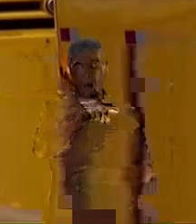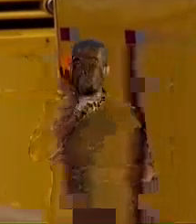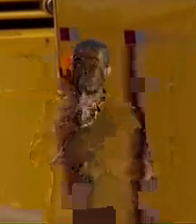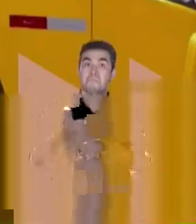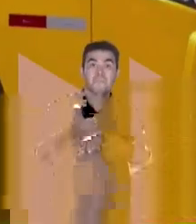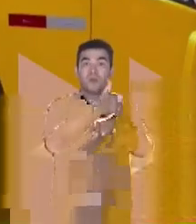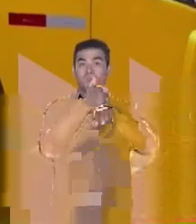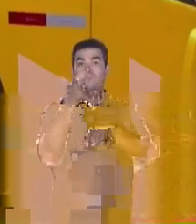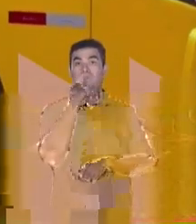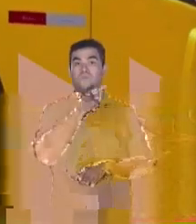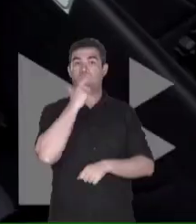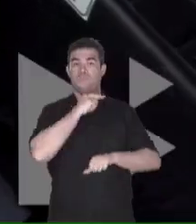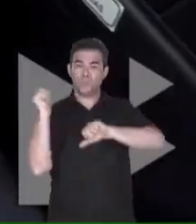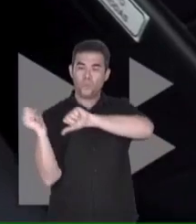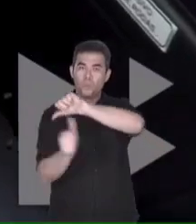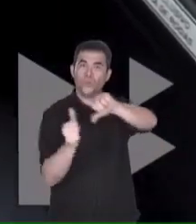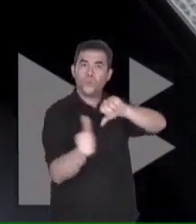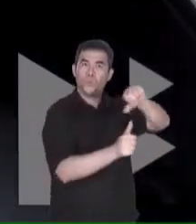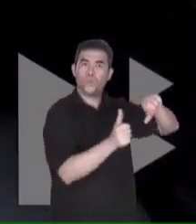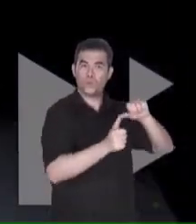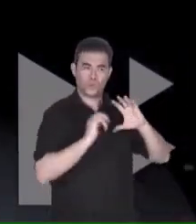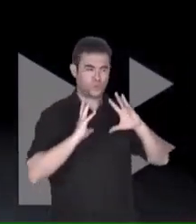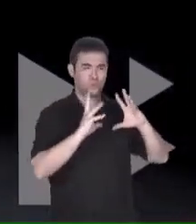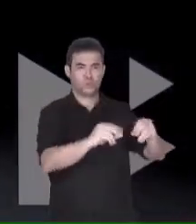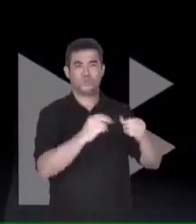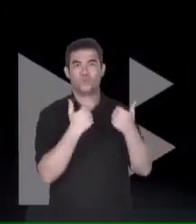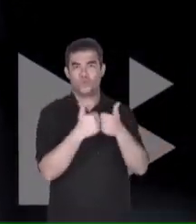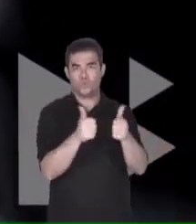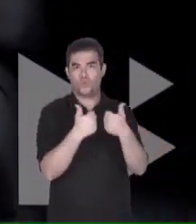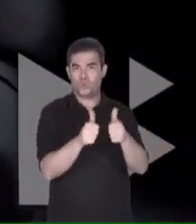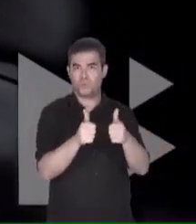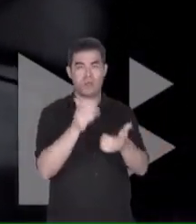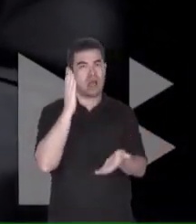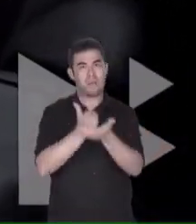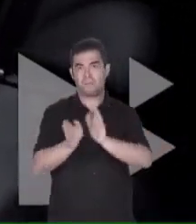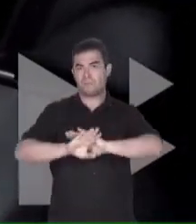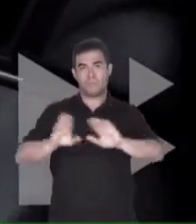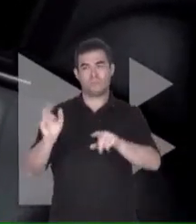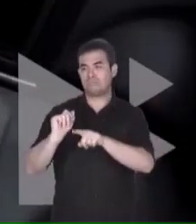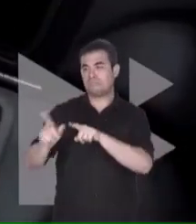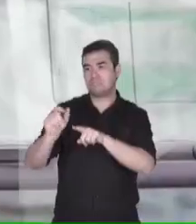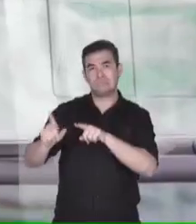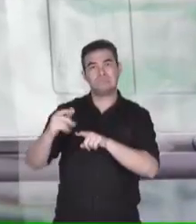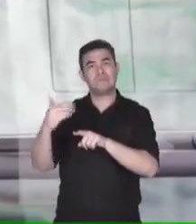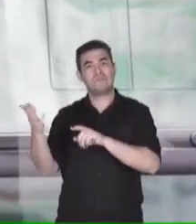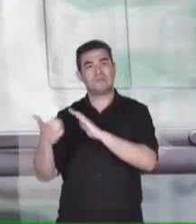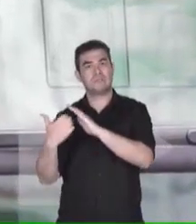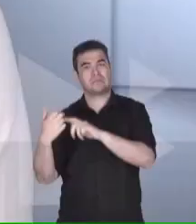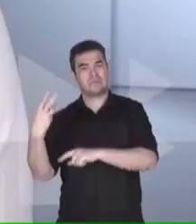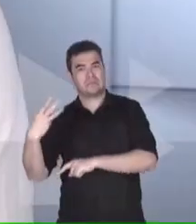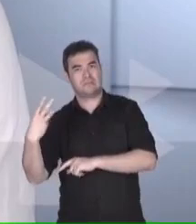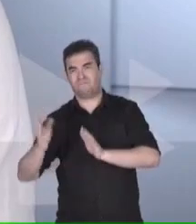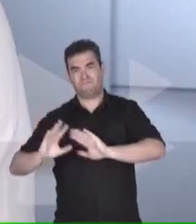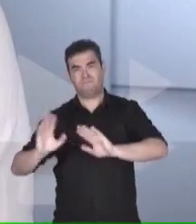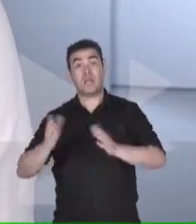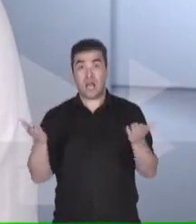a frota foi Calcaia, porque a gente está zerando aqui a terceirização de